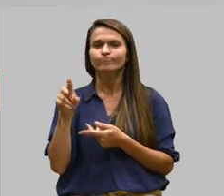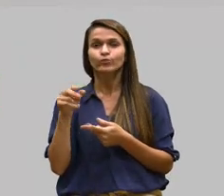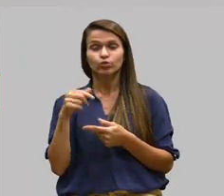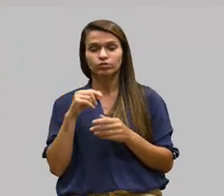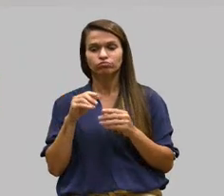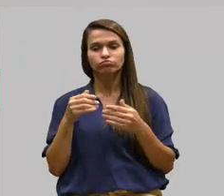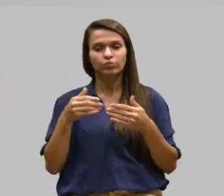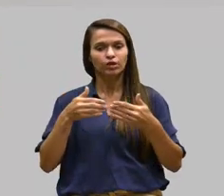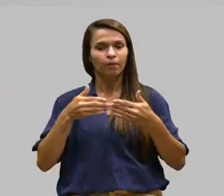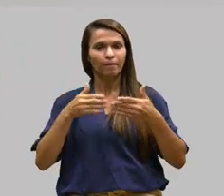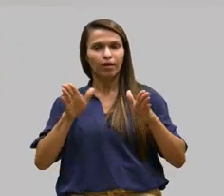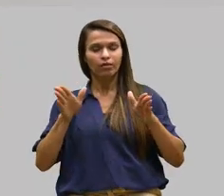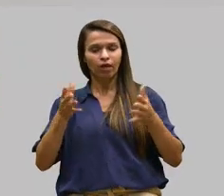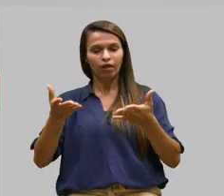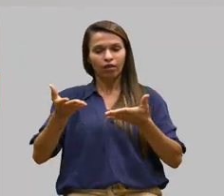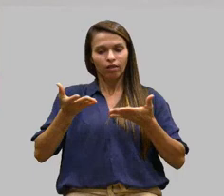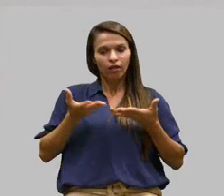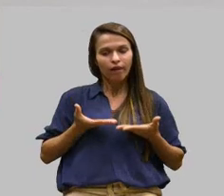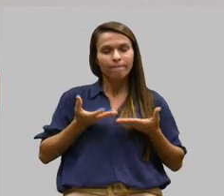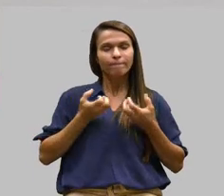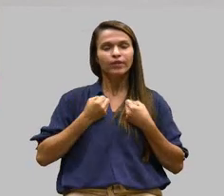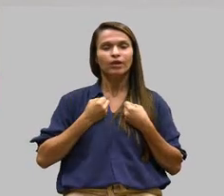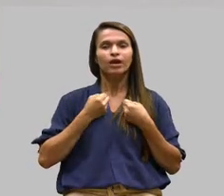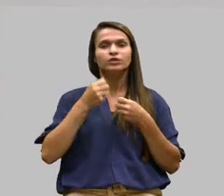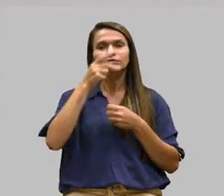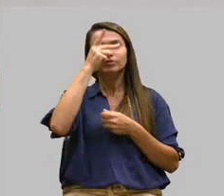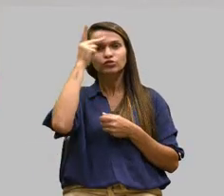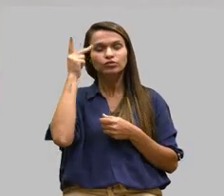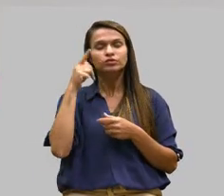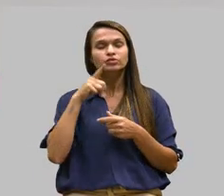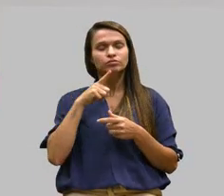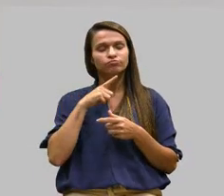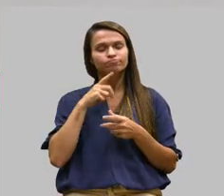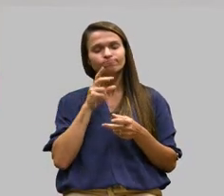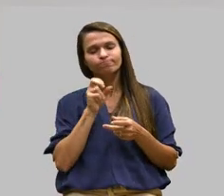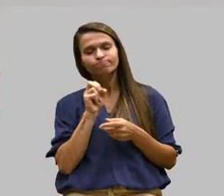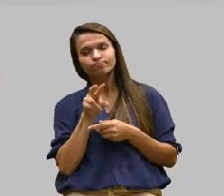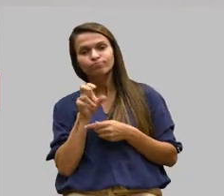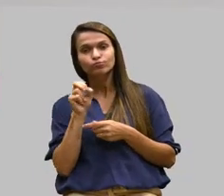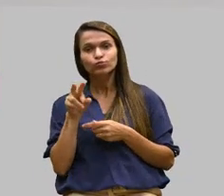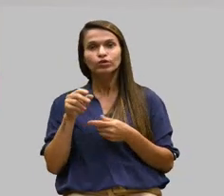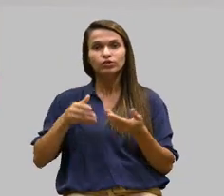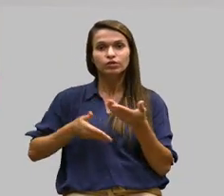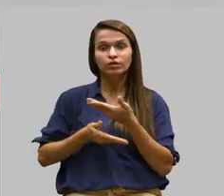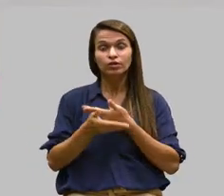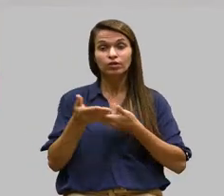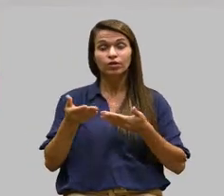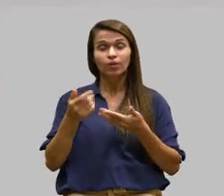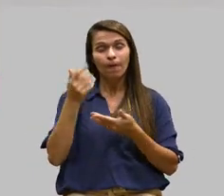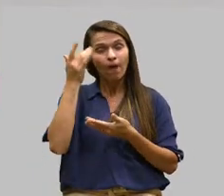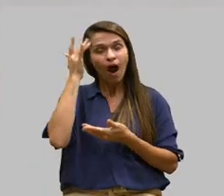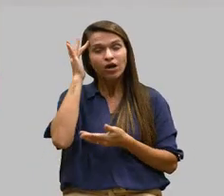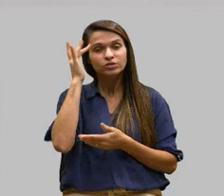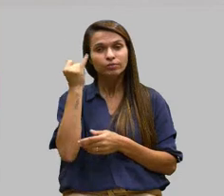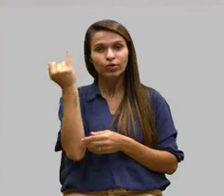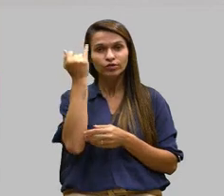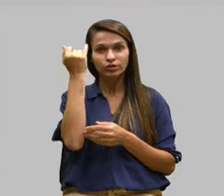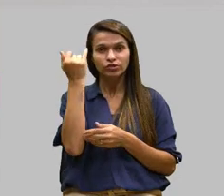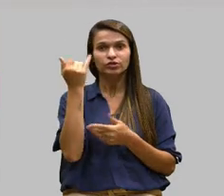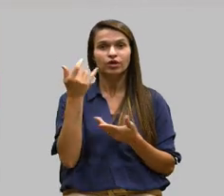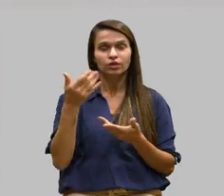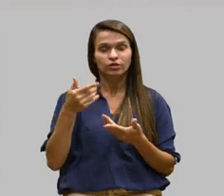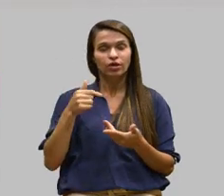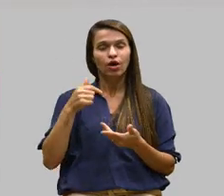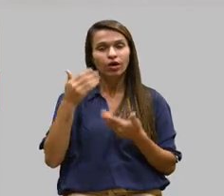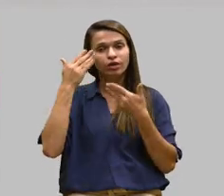a gente recebe as pessoas Então a gente tem essa demanda então assim trocando eu acho importante aqui né assim agradecendo o convite